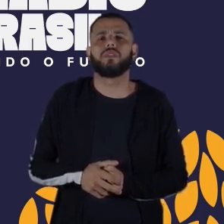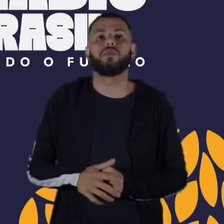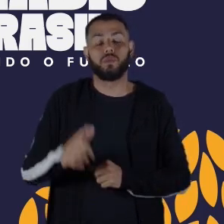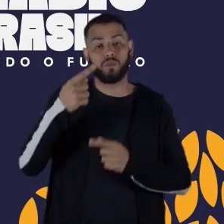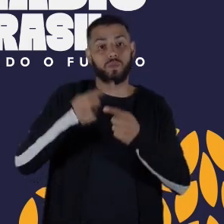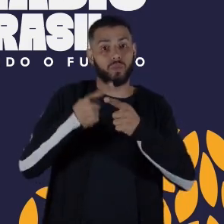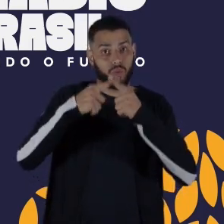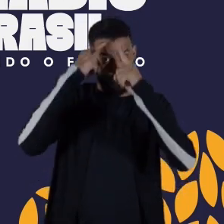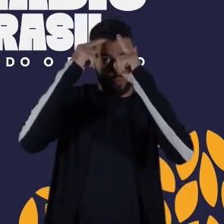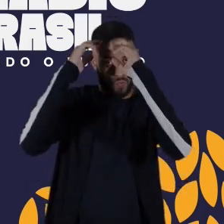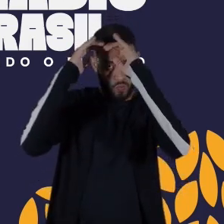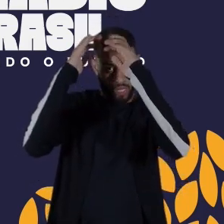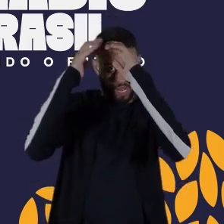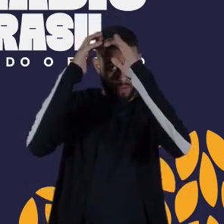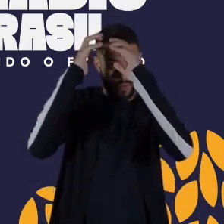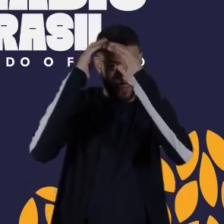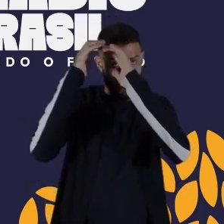cérebro,